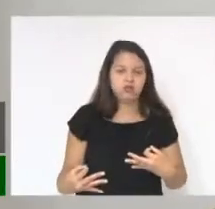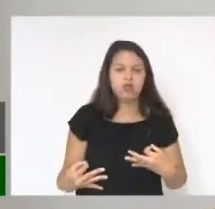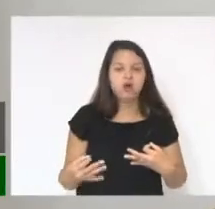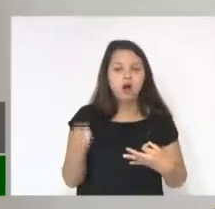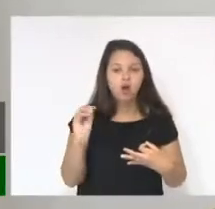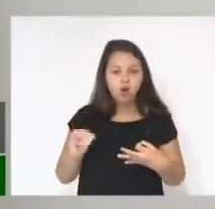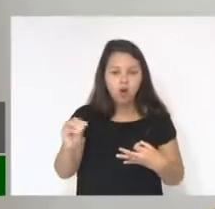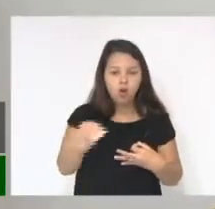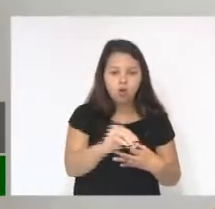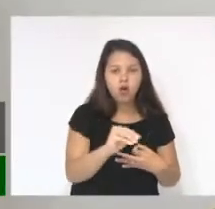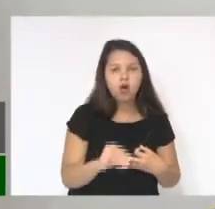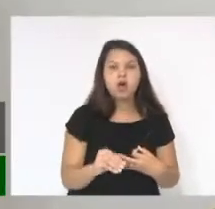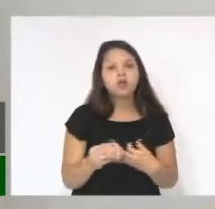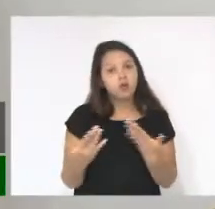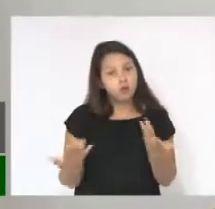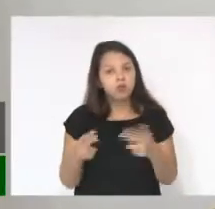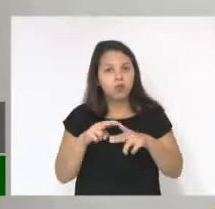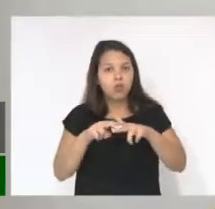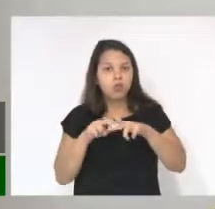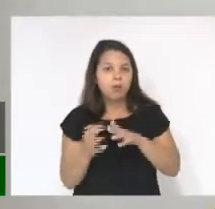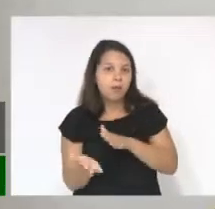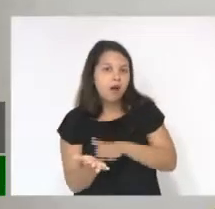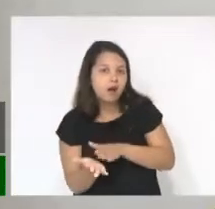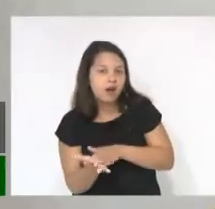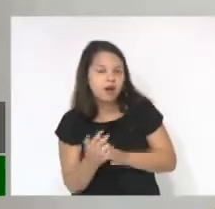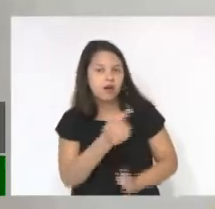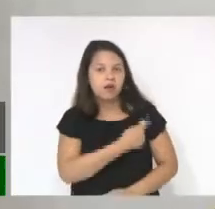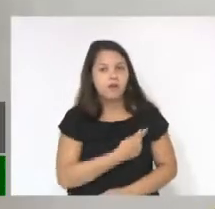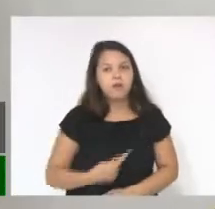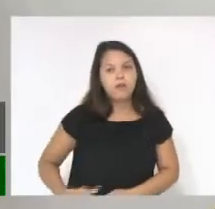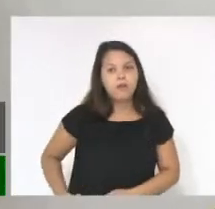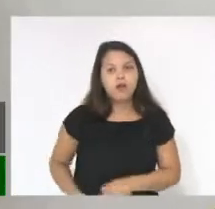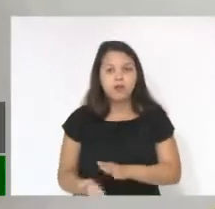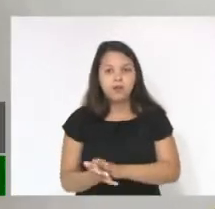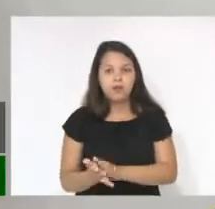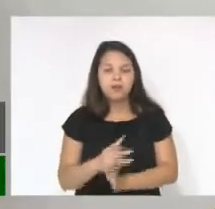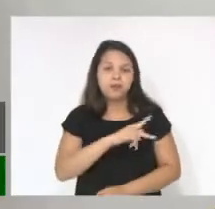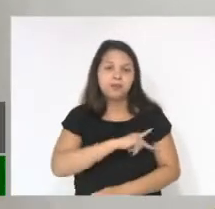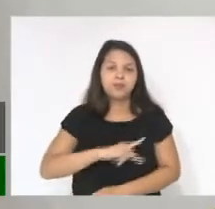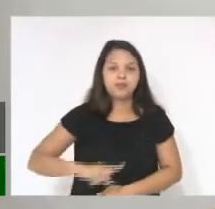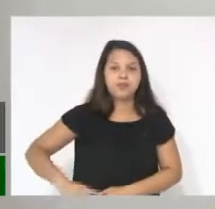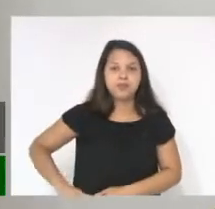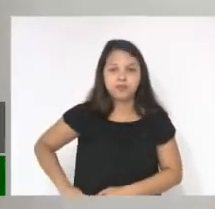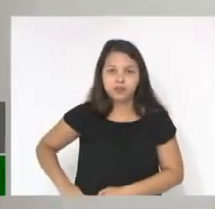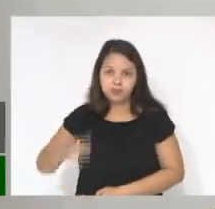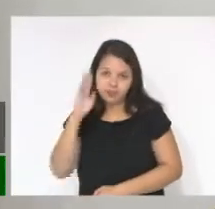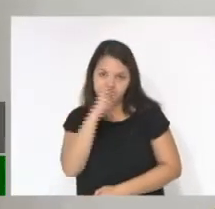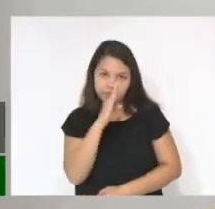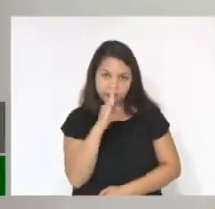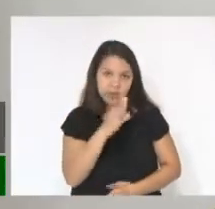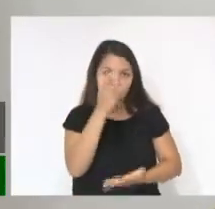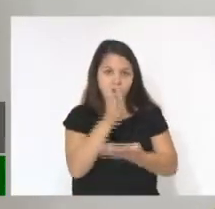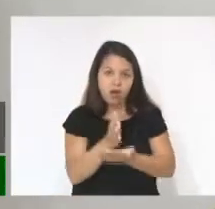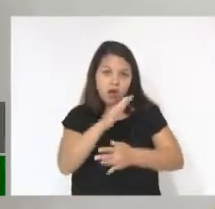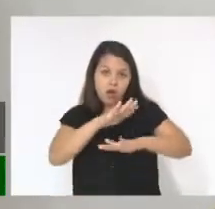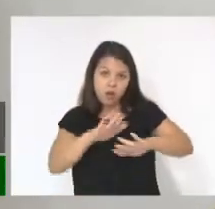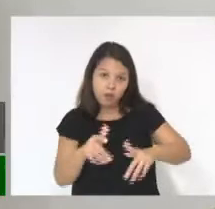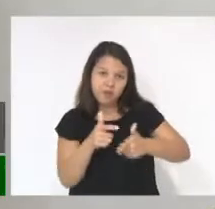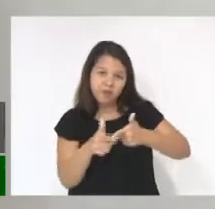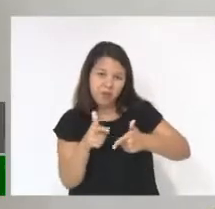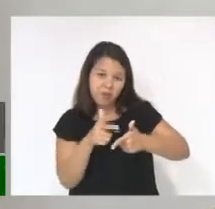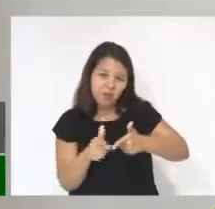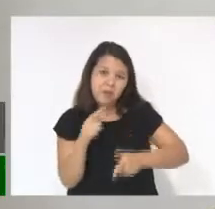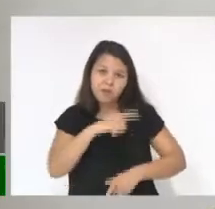ao nosso governador e parabéns também ao presidente da República por ter acabado com esse um grande problema que nós